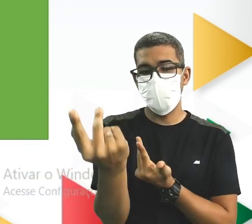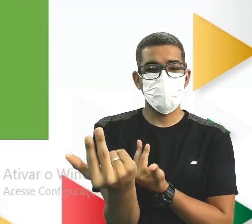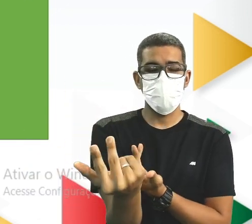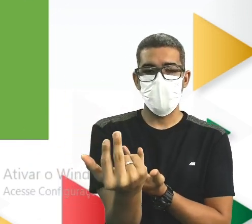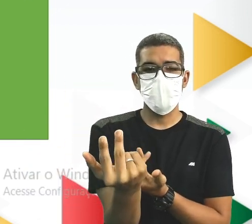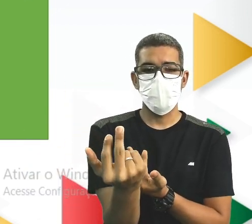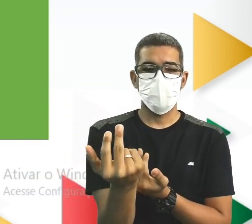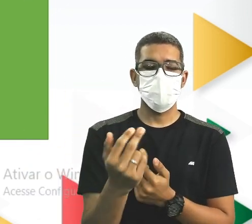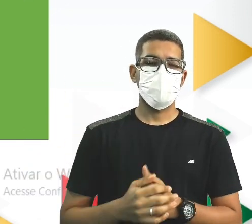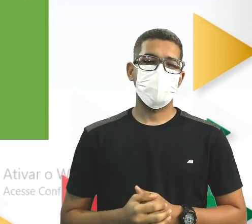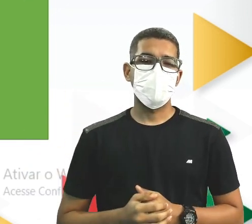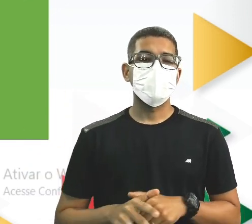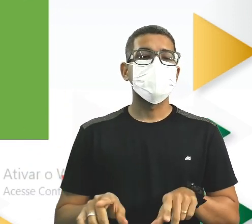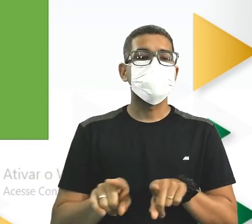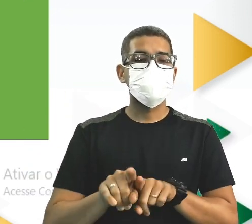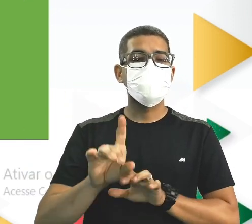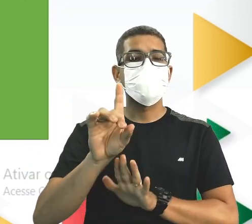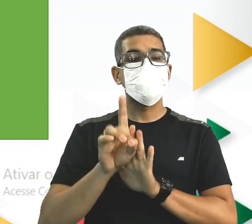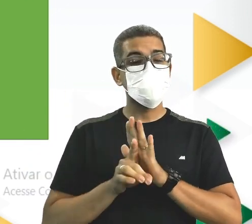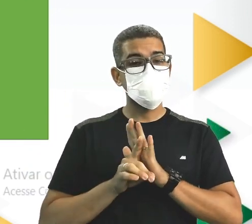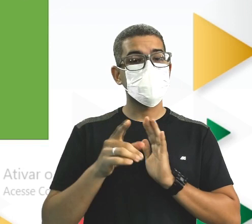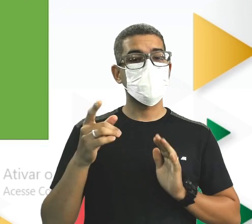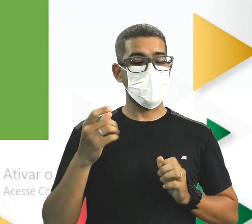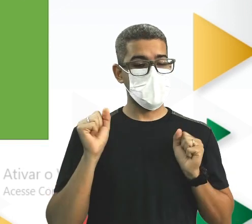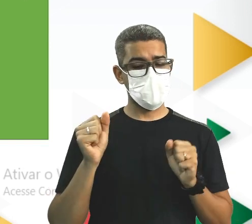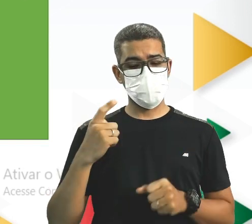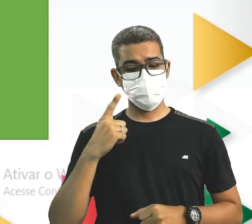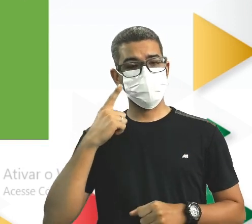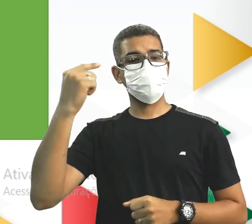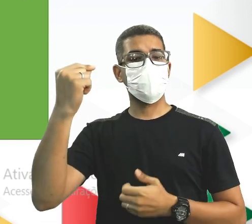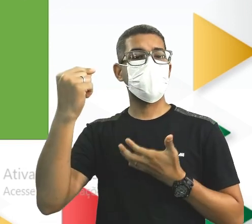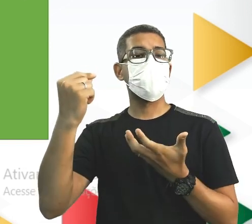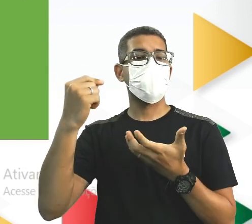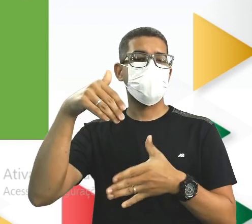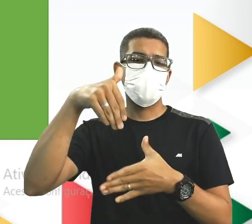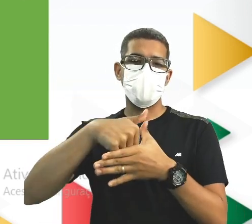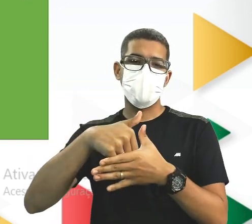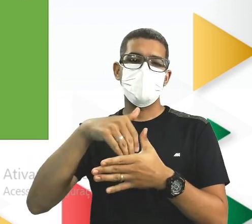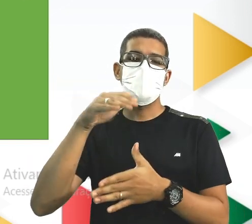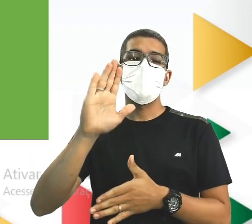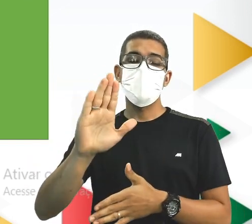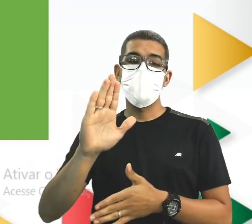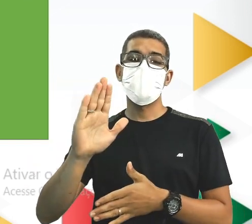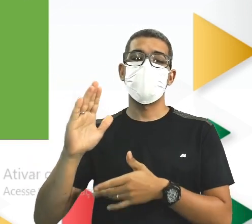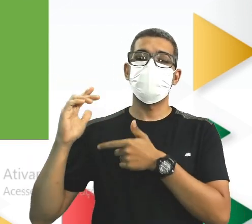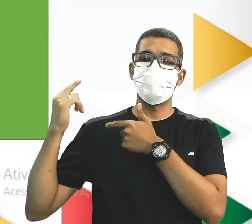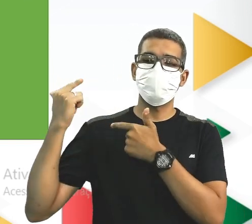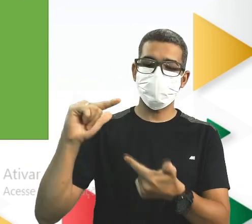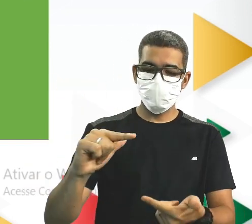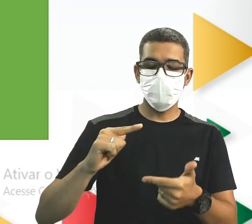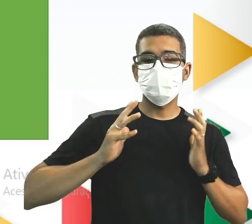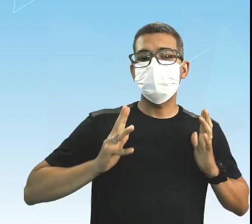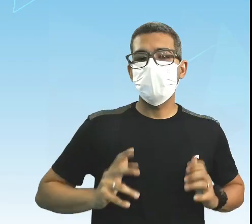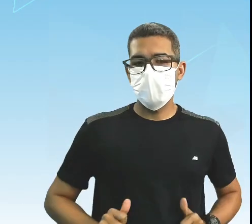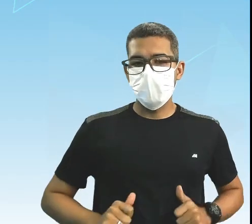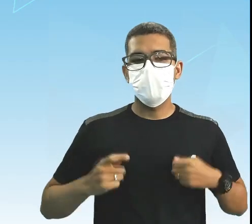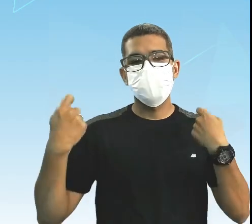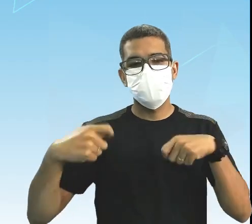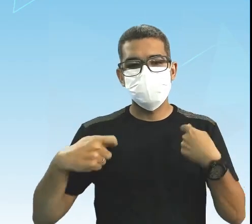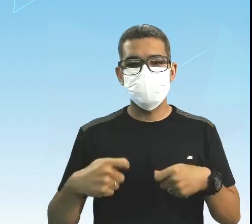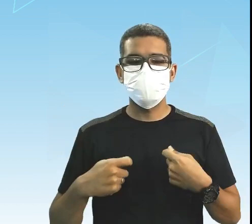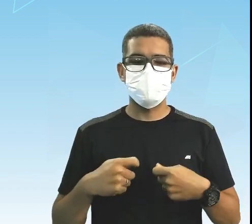todos. E ainda ter direito de ser candidato nas eleições se você tiver ficha limpa, se não estiver devendo nada, tanto a